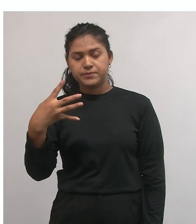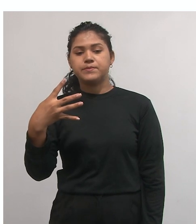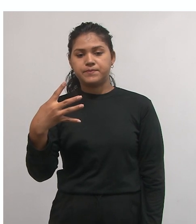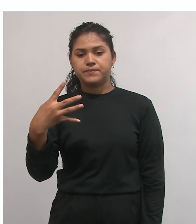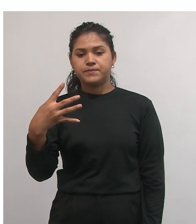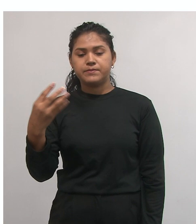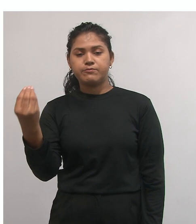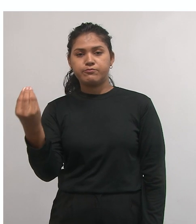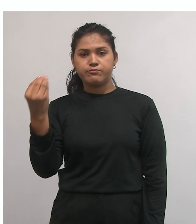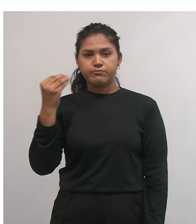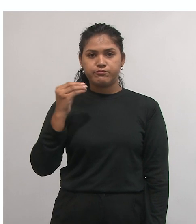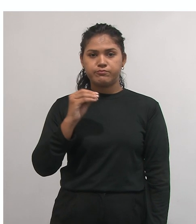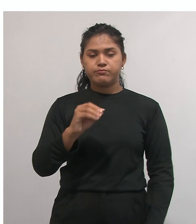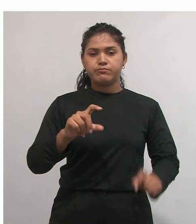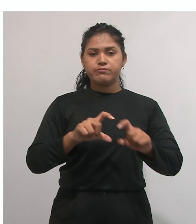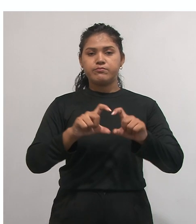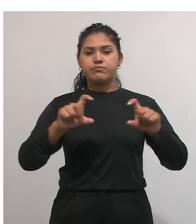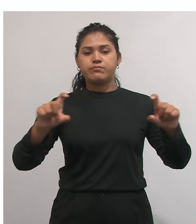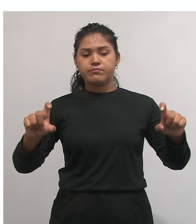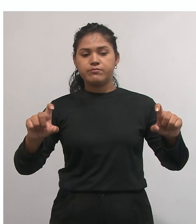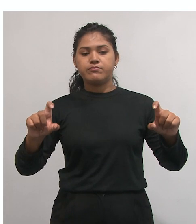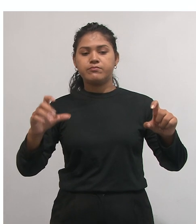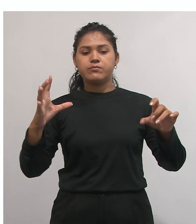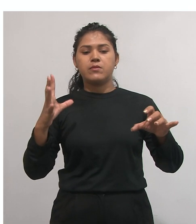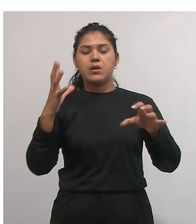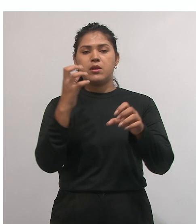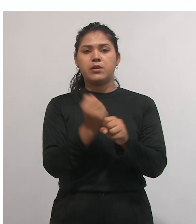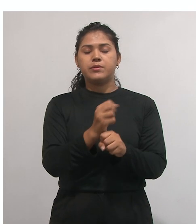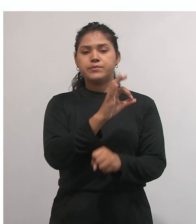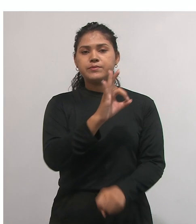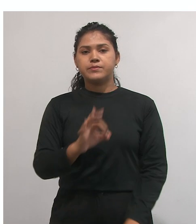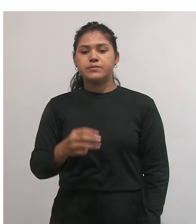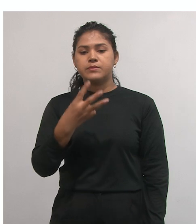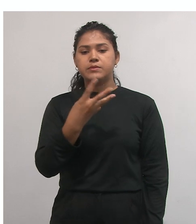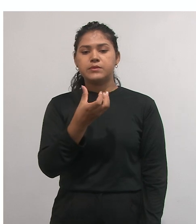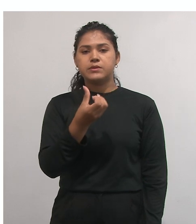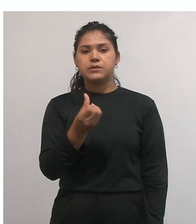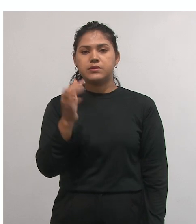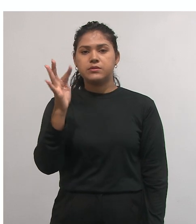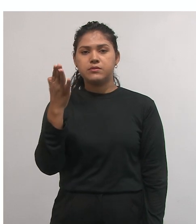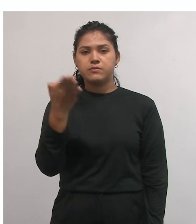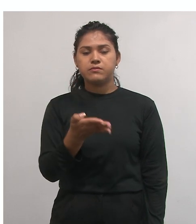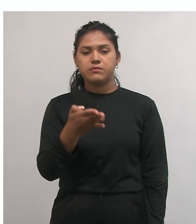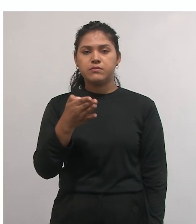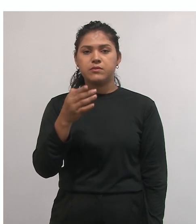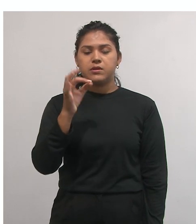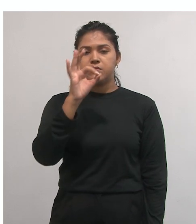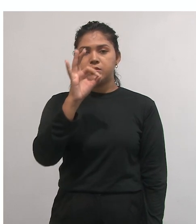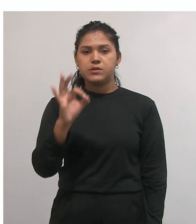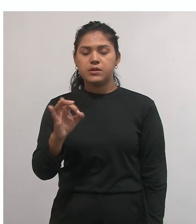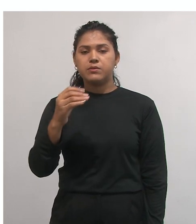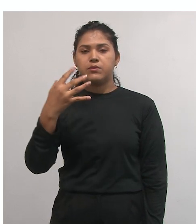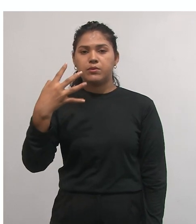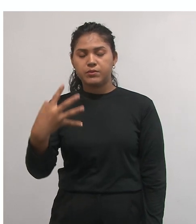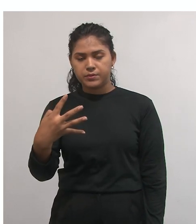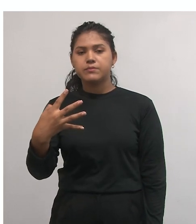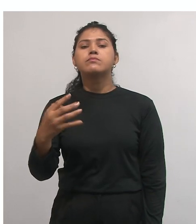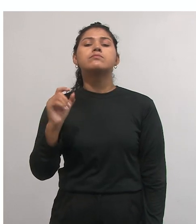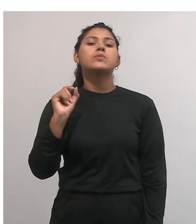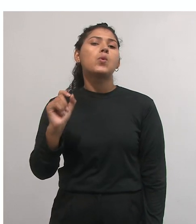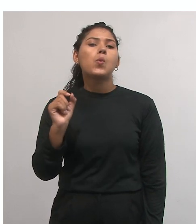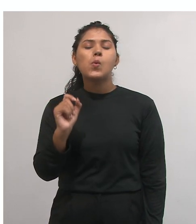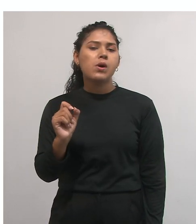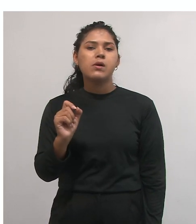36,4, certo? Que compõe essa soma de percentuais de 36,4. São as despesas operacionais